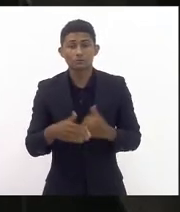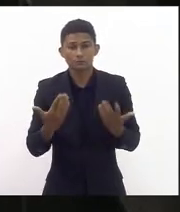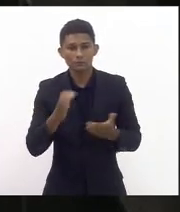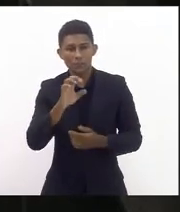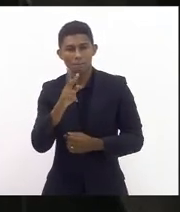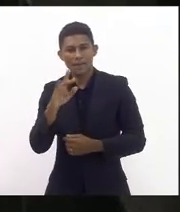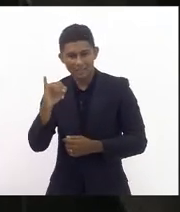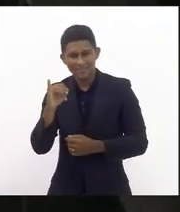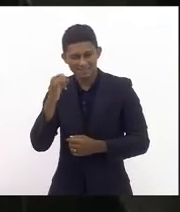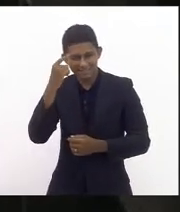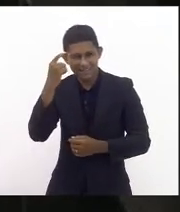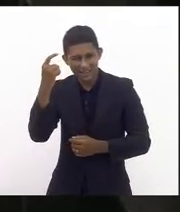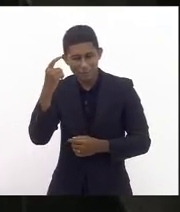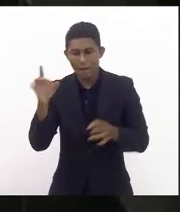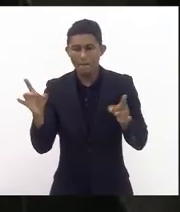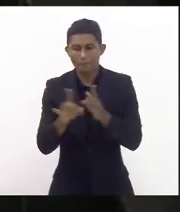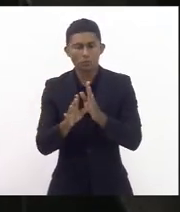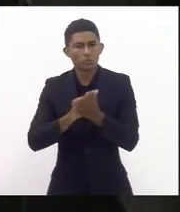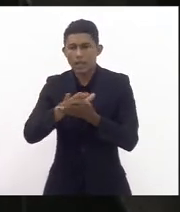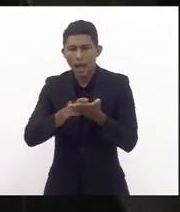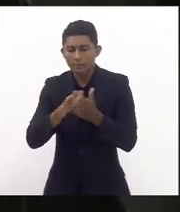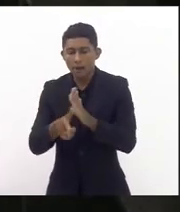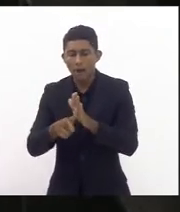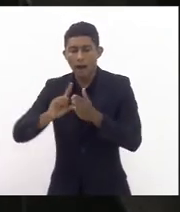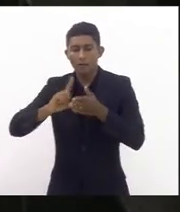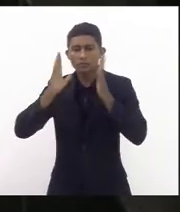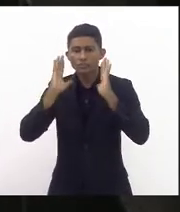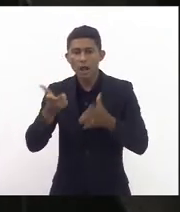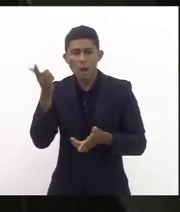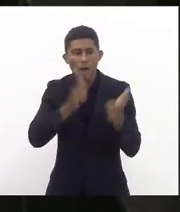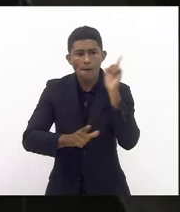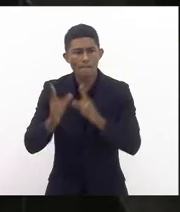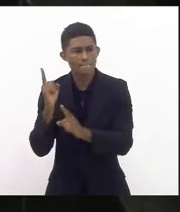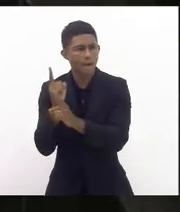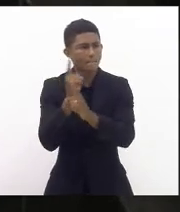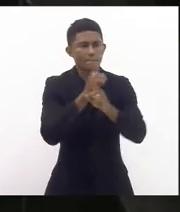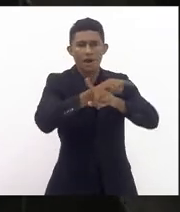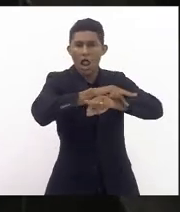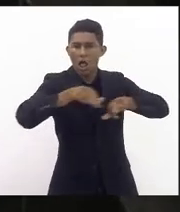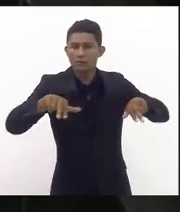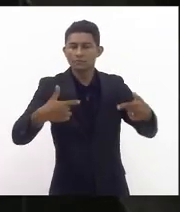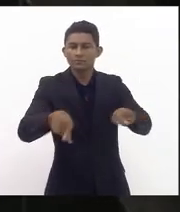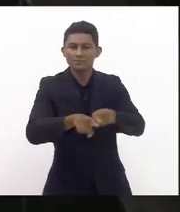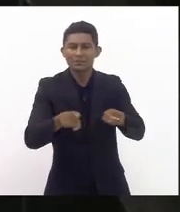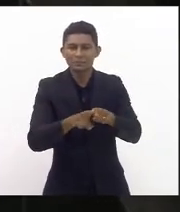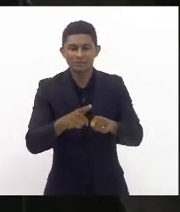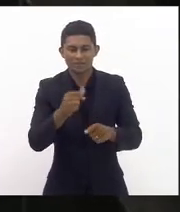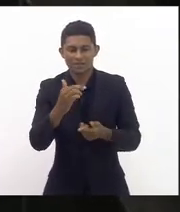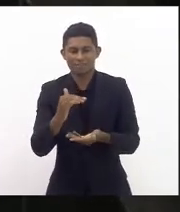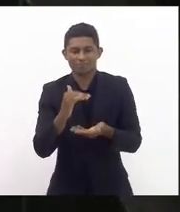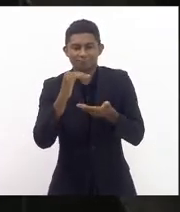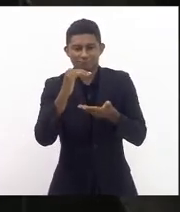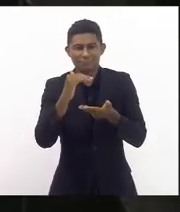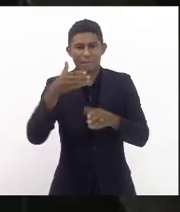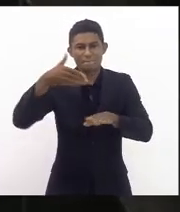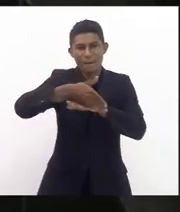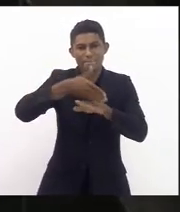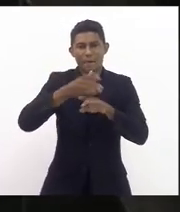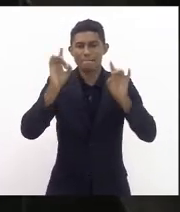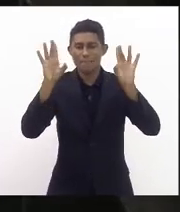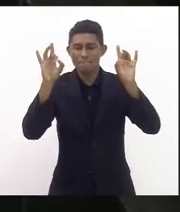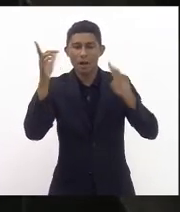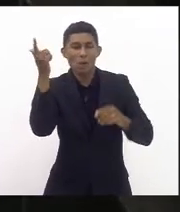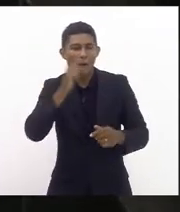ainda estava trabalhando e as receitas de participações especiais já começaram espantosamente a subir, sem que